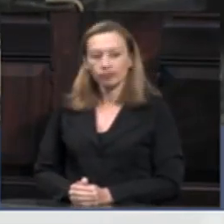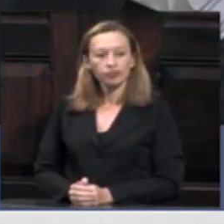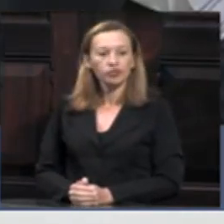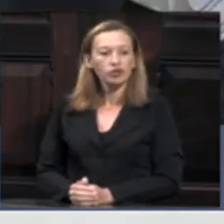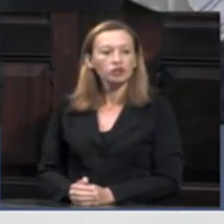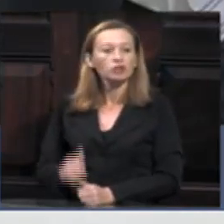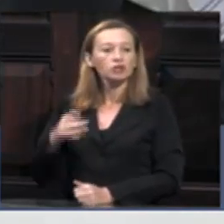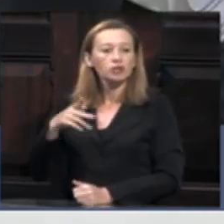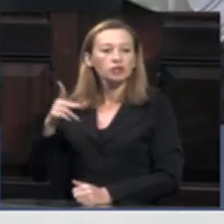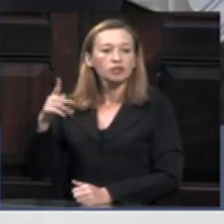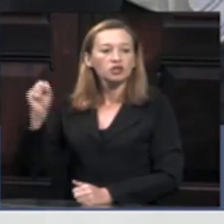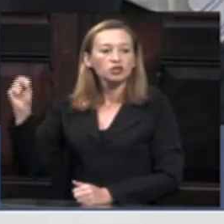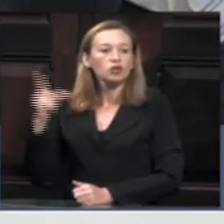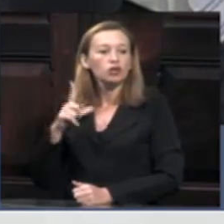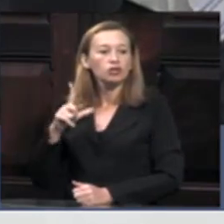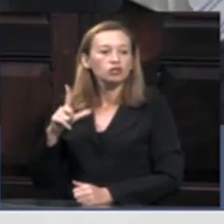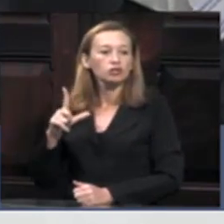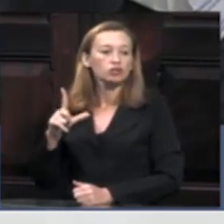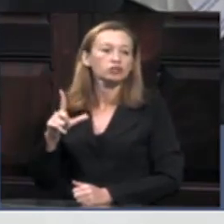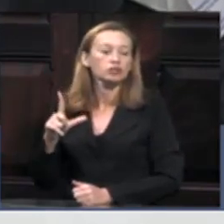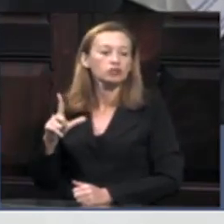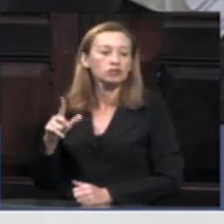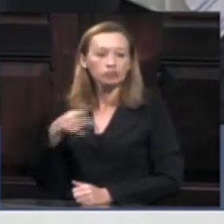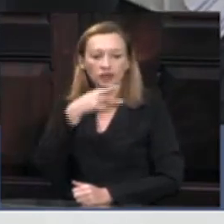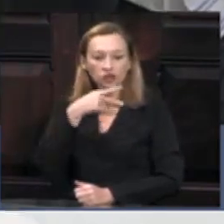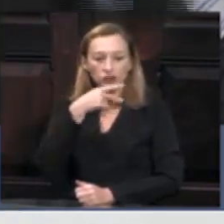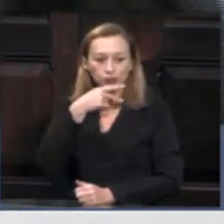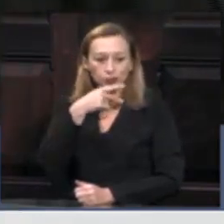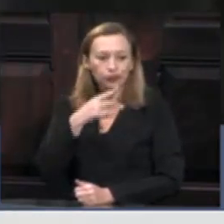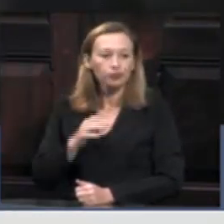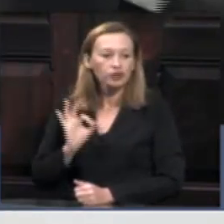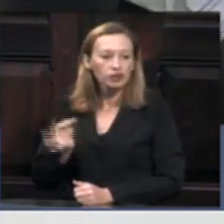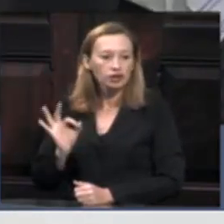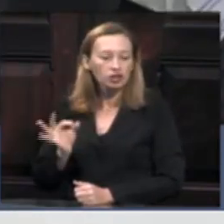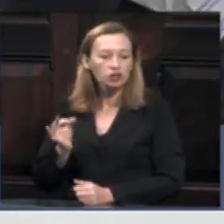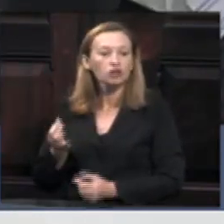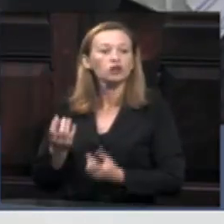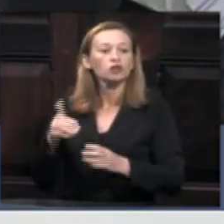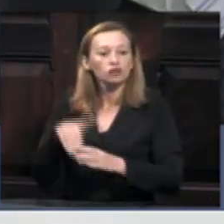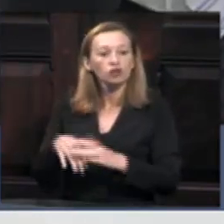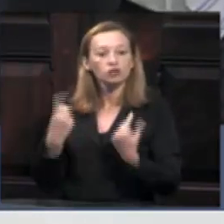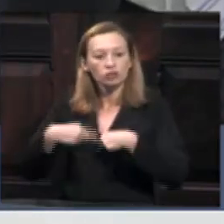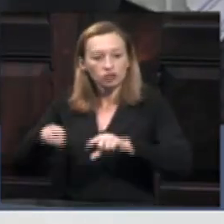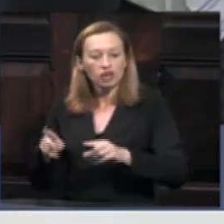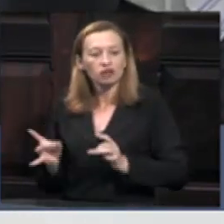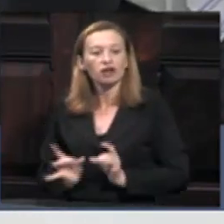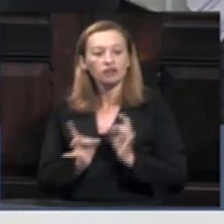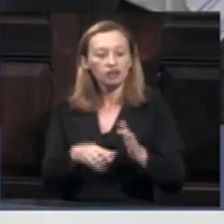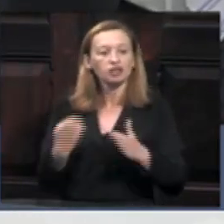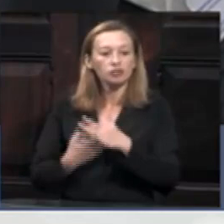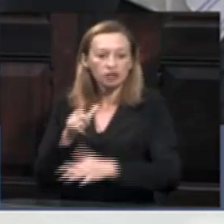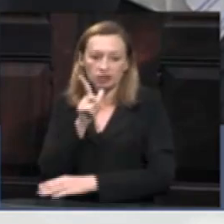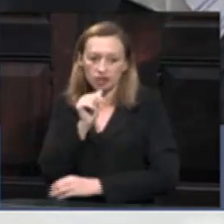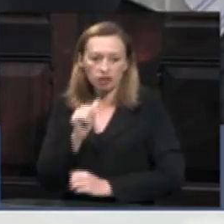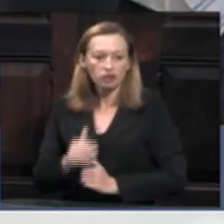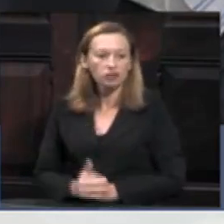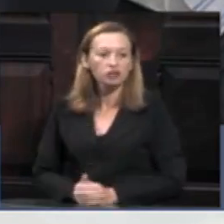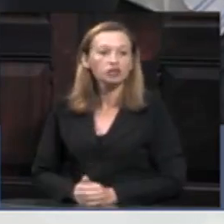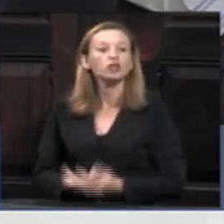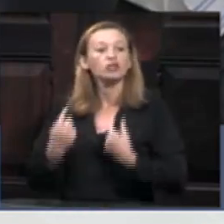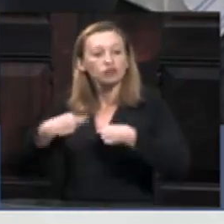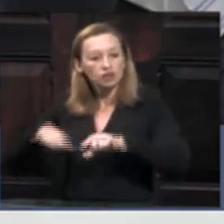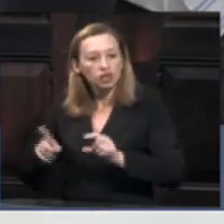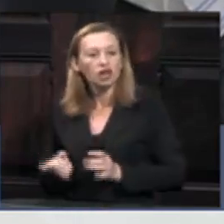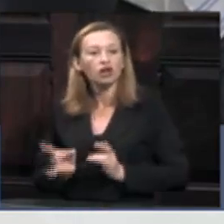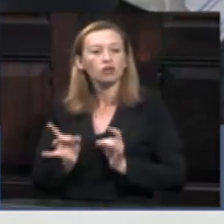bancada do PSOL, evidentemente, vota contrária à privatização da SEDAI. Votar